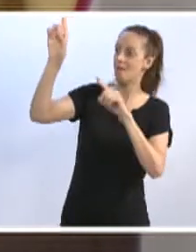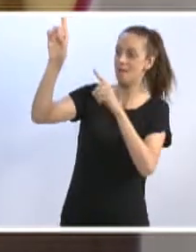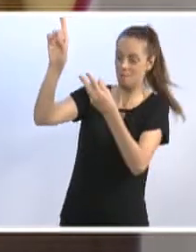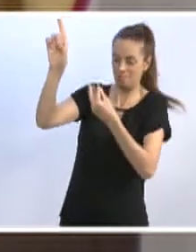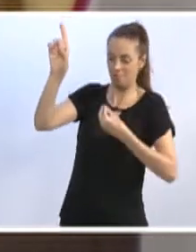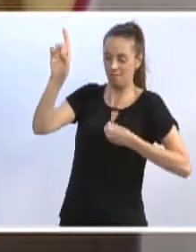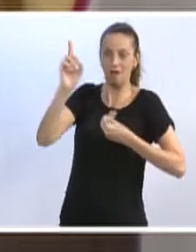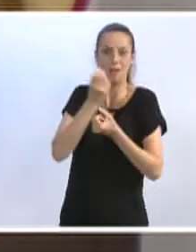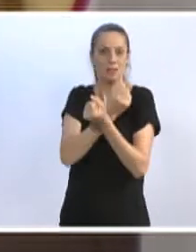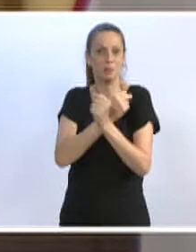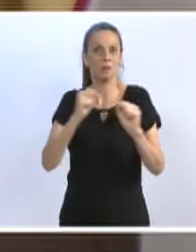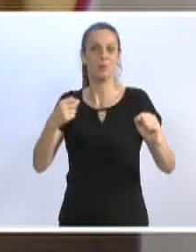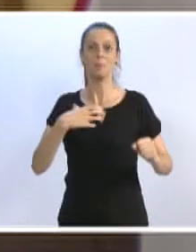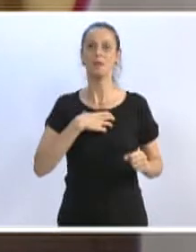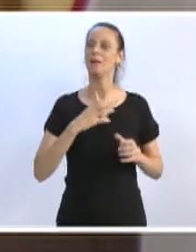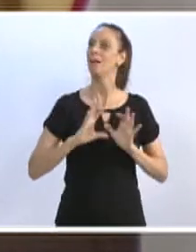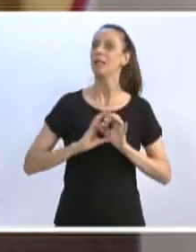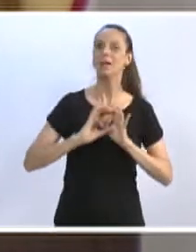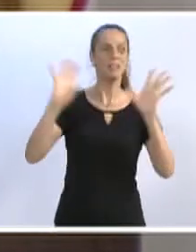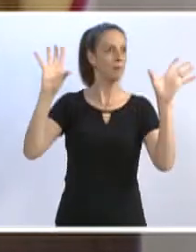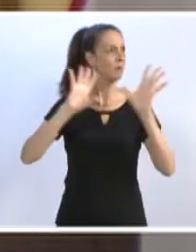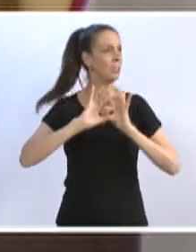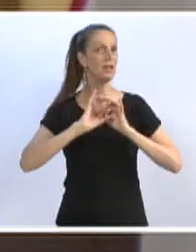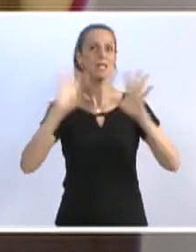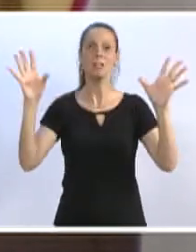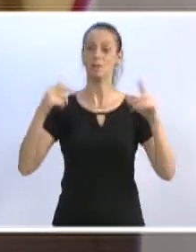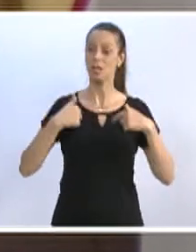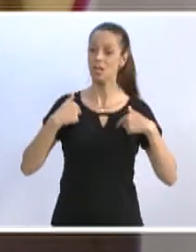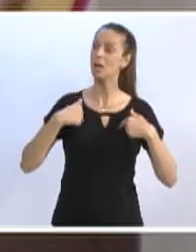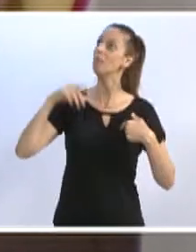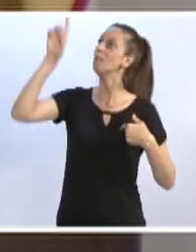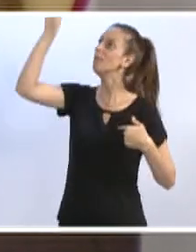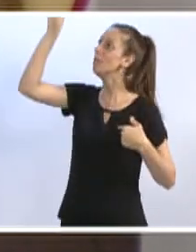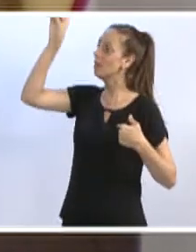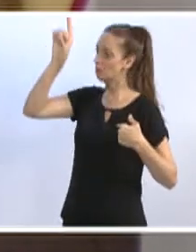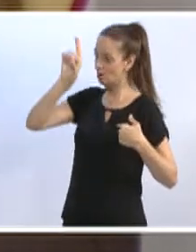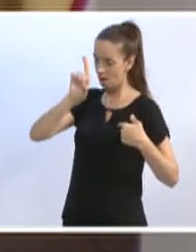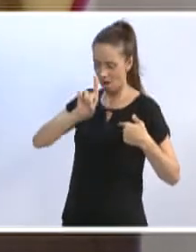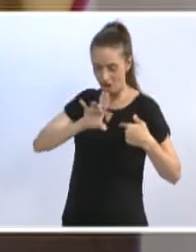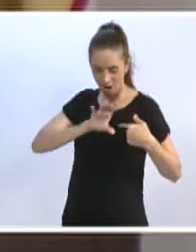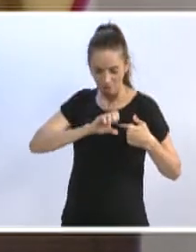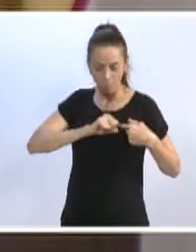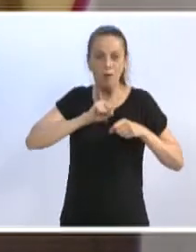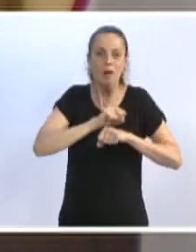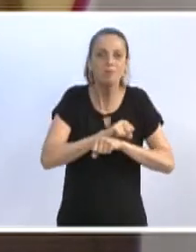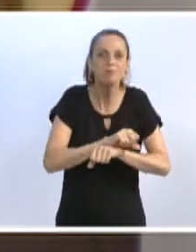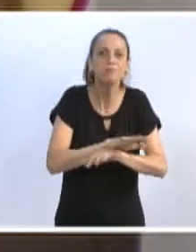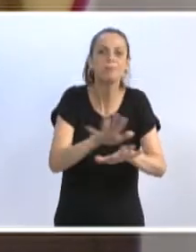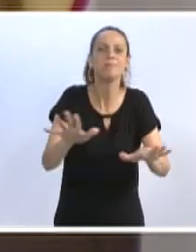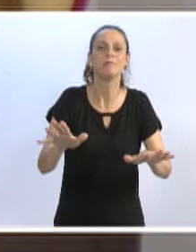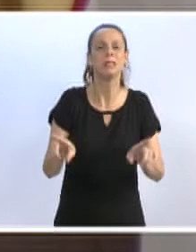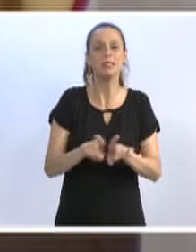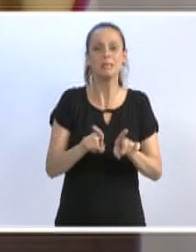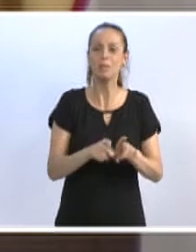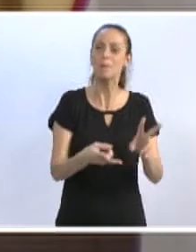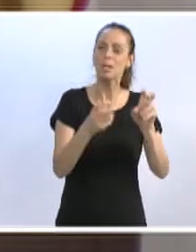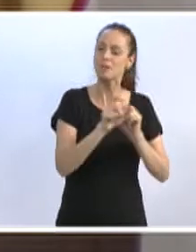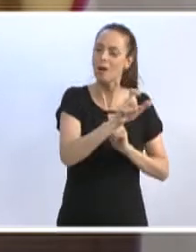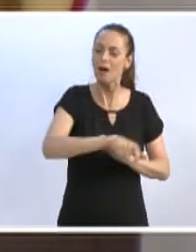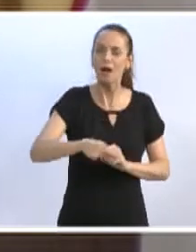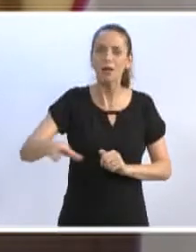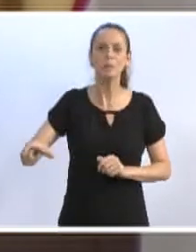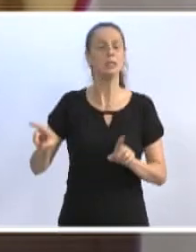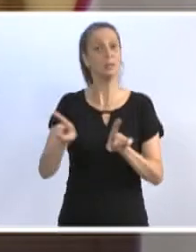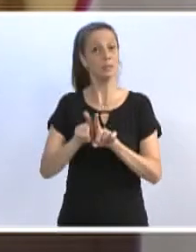libertar, para te tornar livre, para te tornar luz, para te tornar amor, para que você perceba cada pessoa na existência